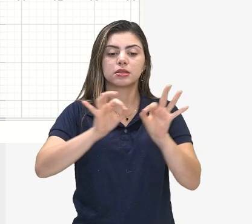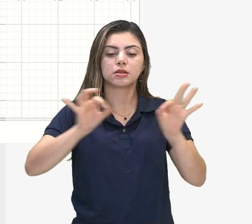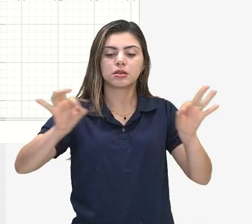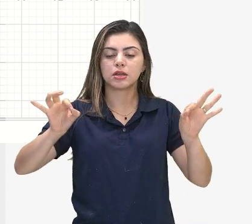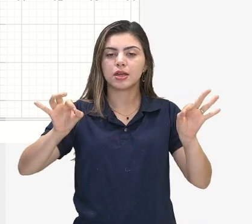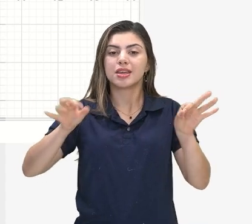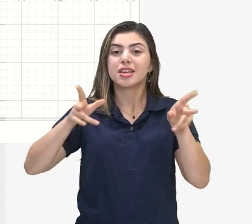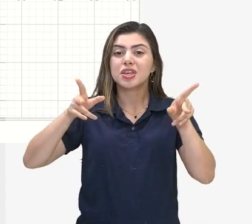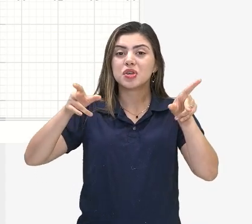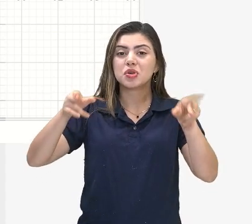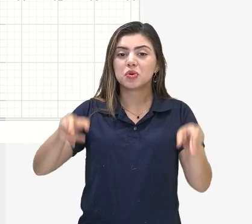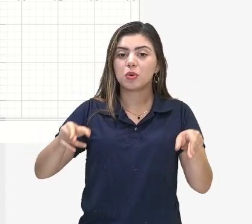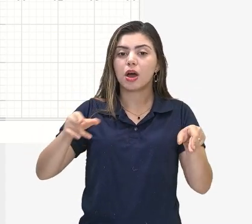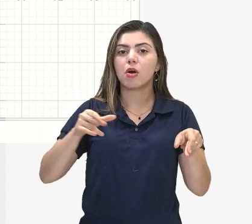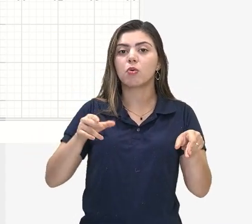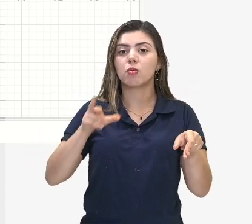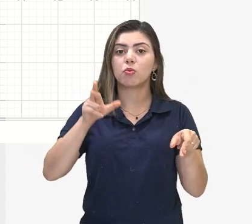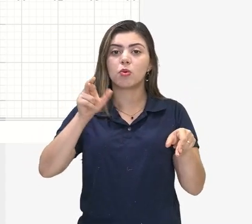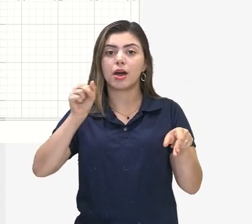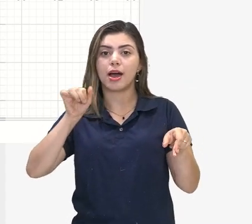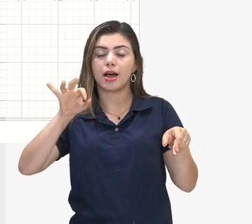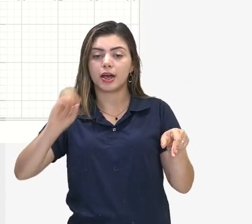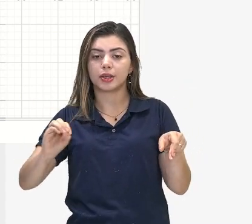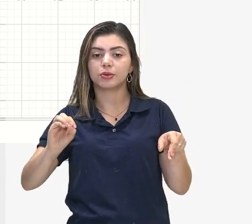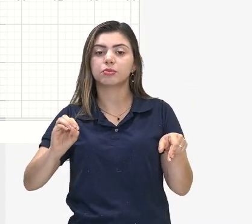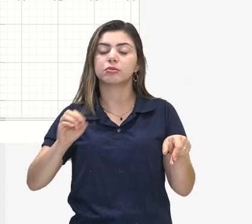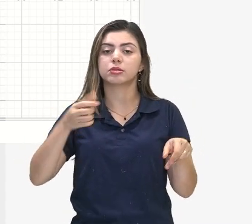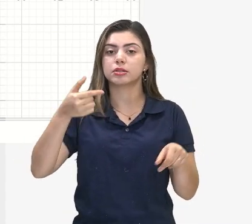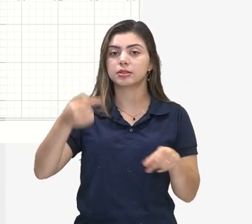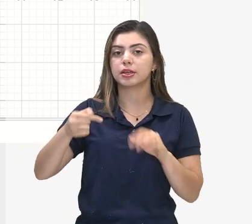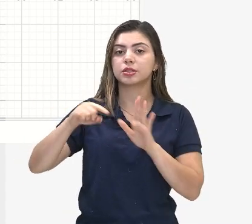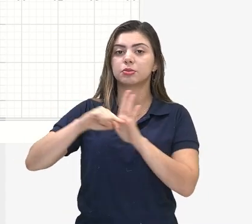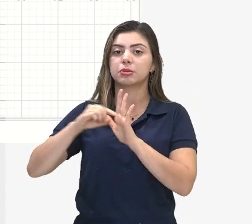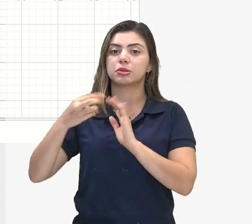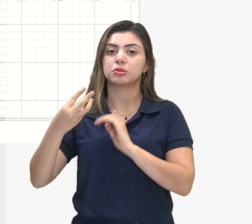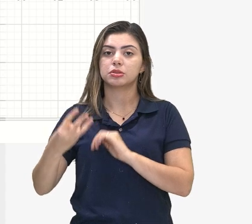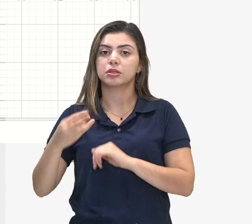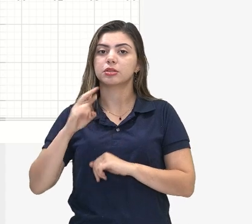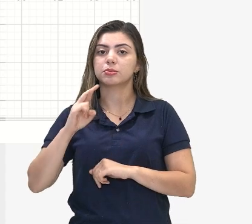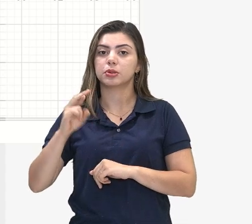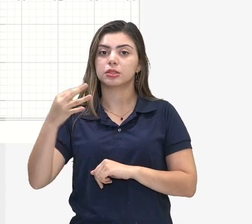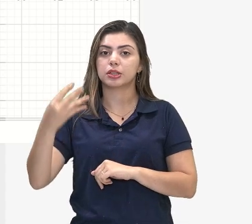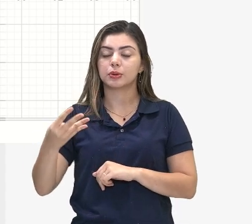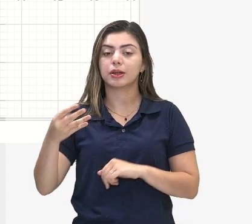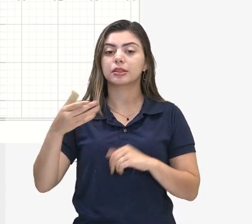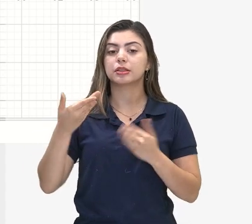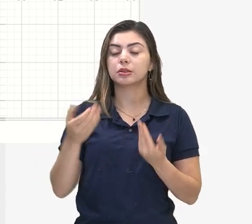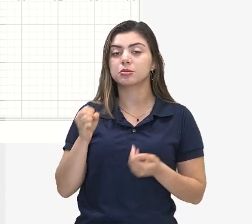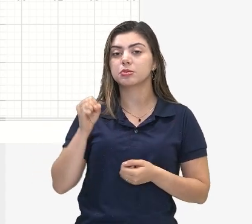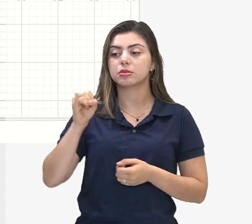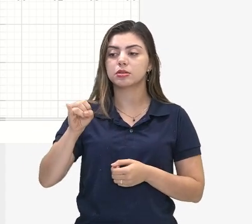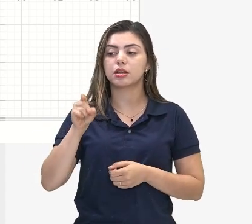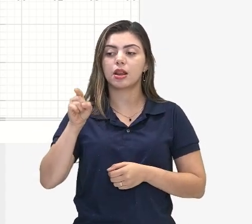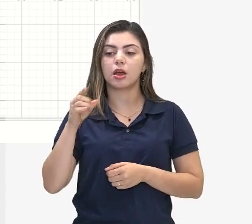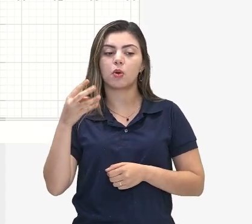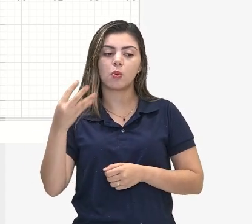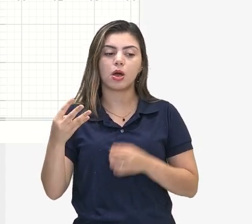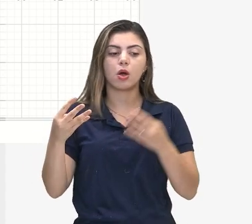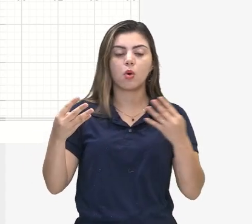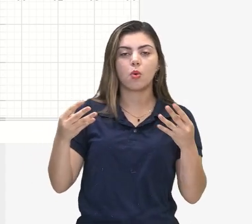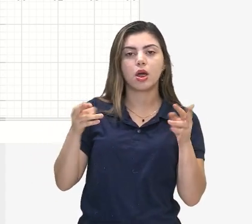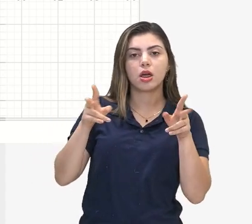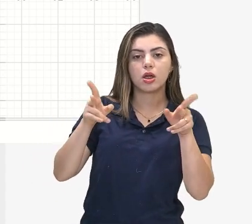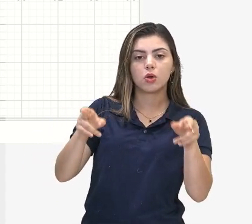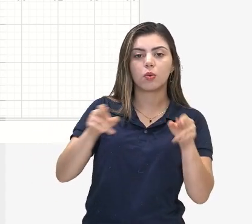à diferença dos raios, que no caso aqui é 7 menos 3 igual a 4, olha o que acontece. Nós temos aqui, ó,